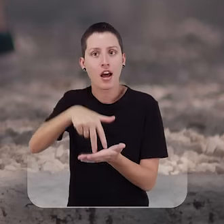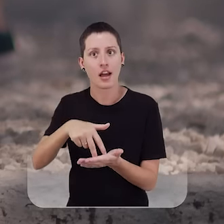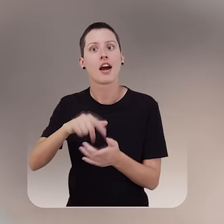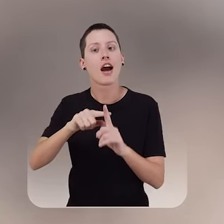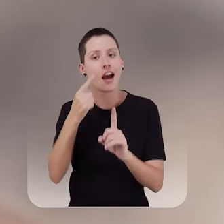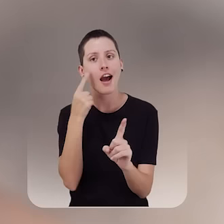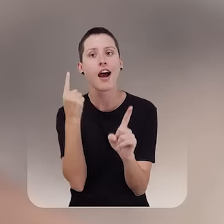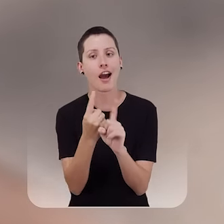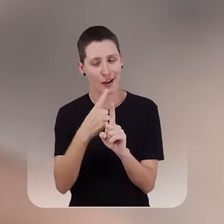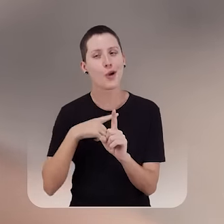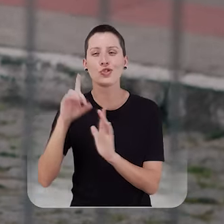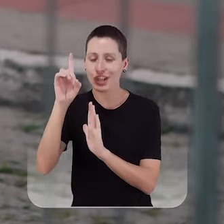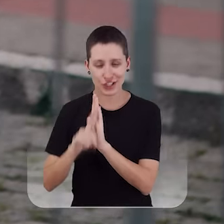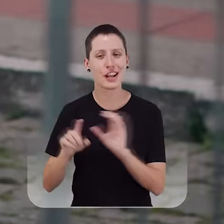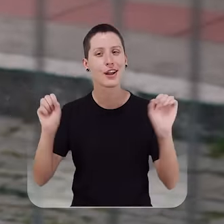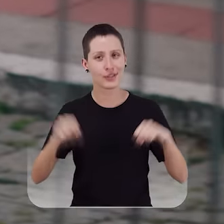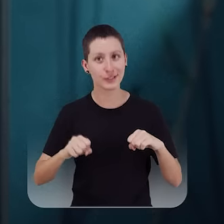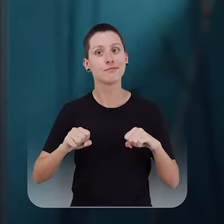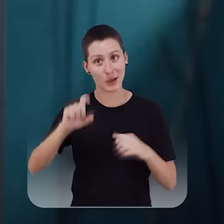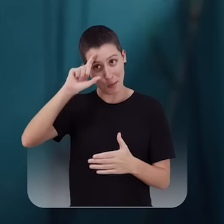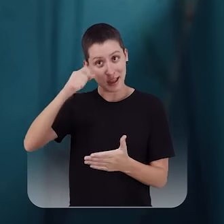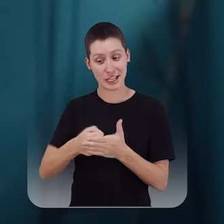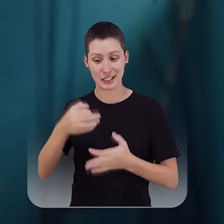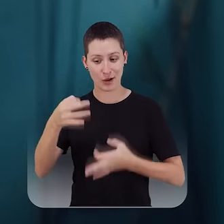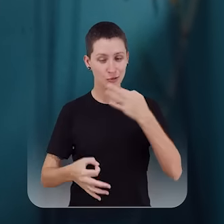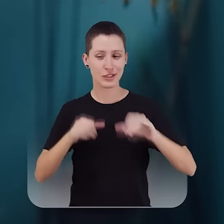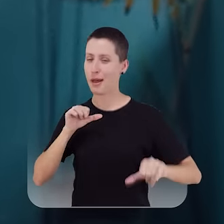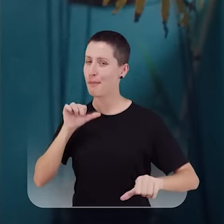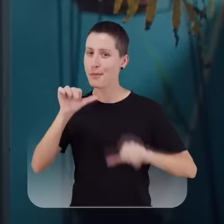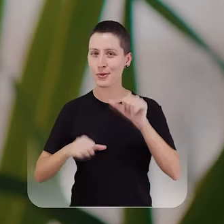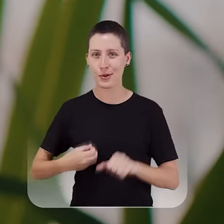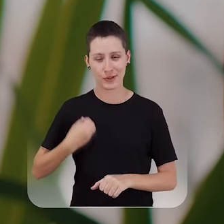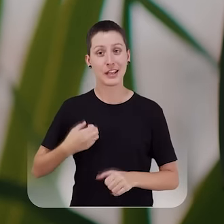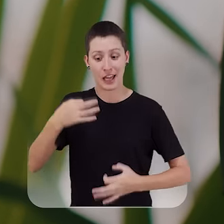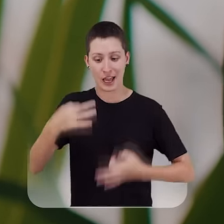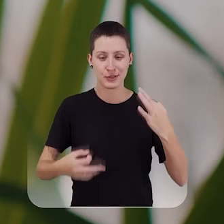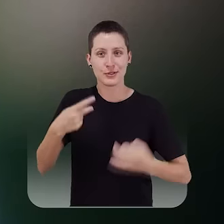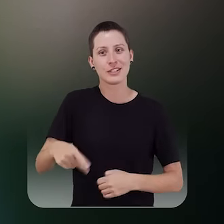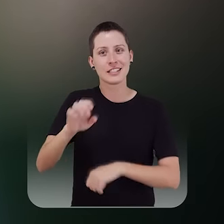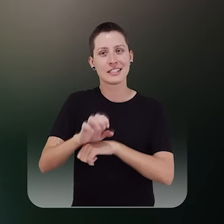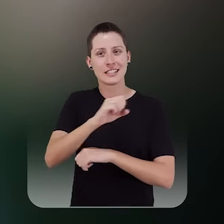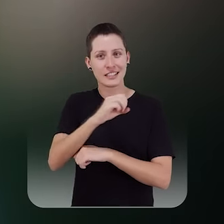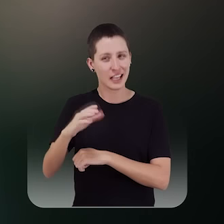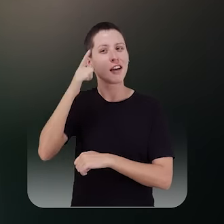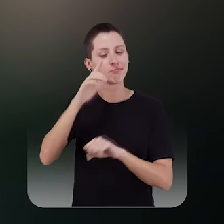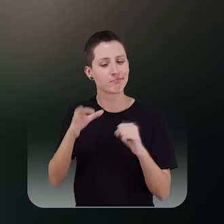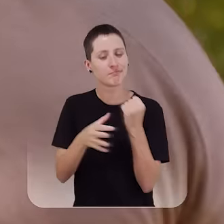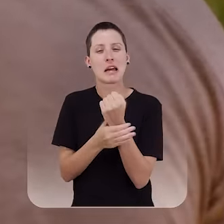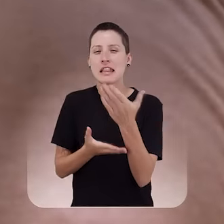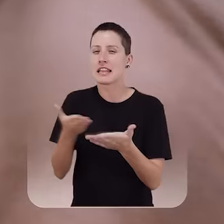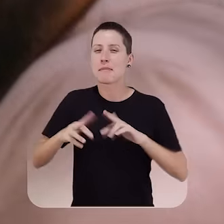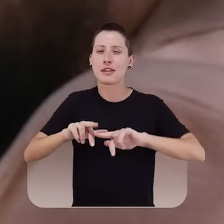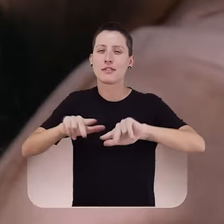ele nem conseguia levantar direito. Até que eu descobri que tinha direitos. E uma decisão judicial mudou nossa vida. A justiça catarinense já garantiu